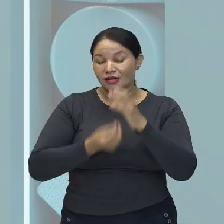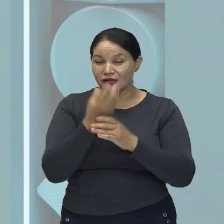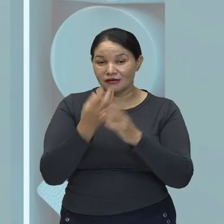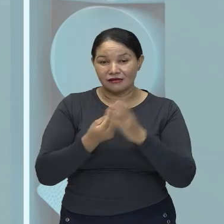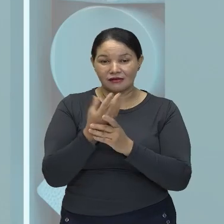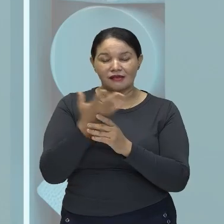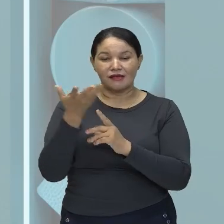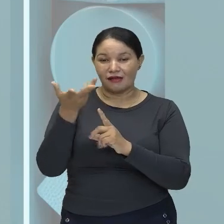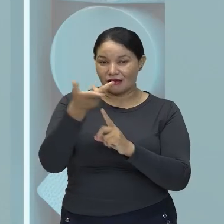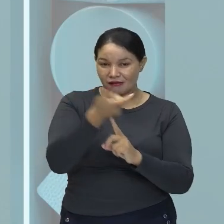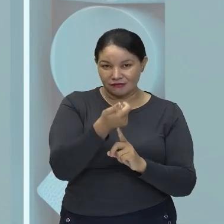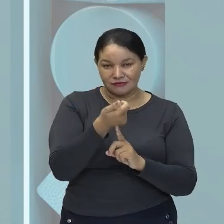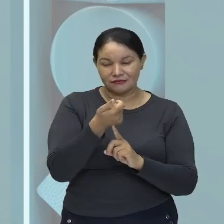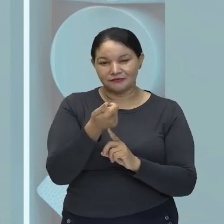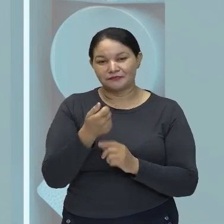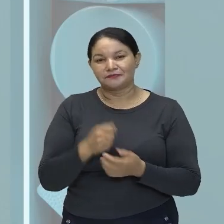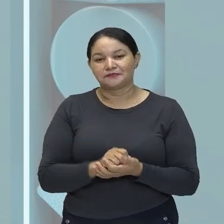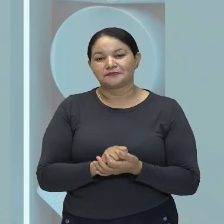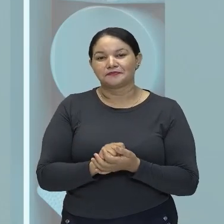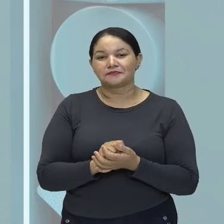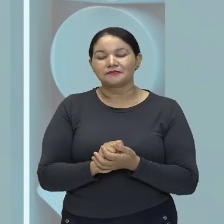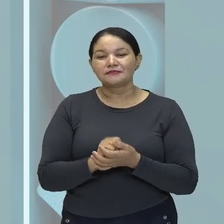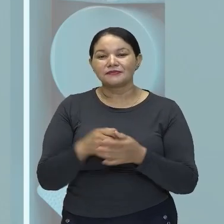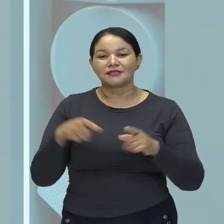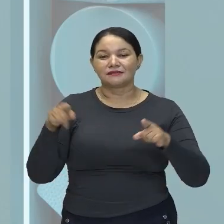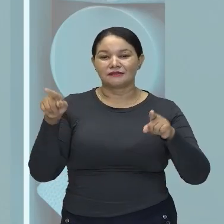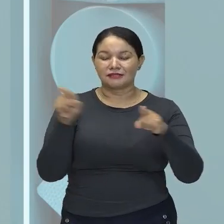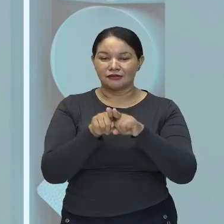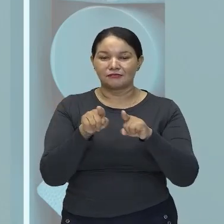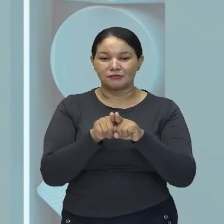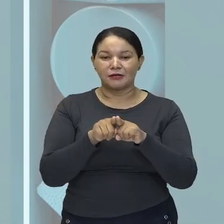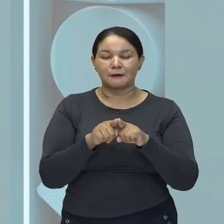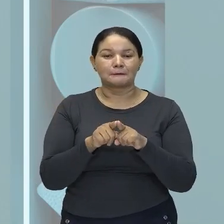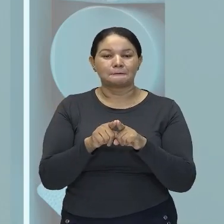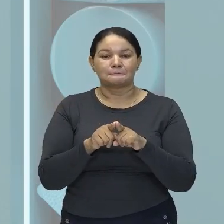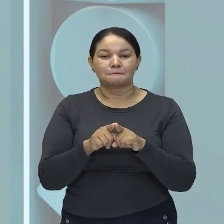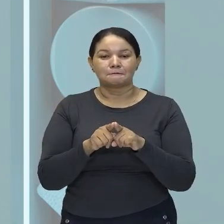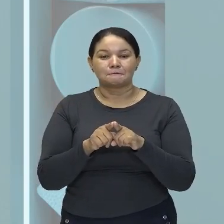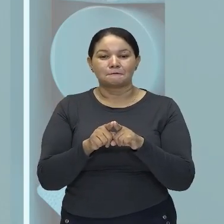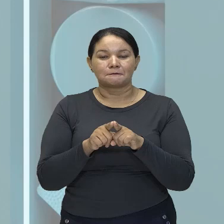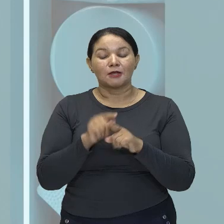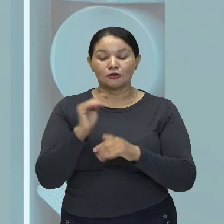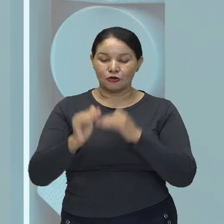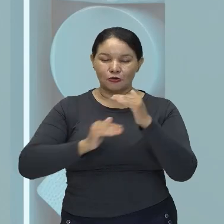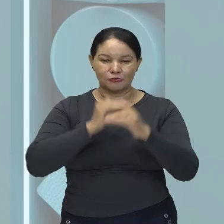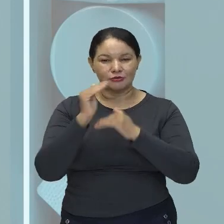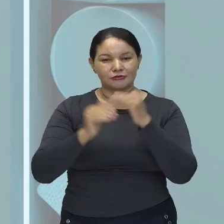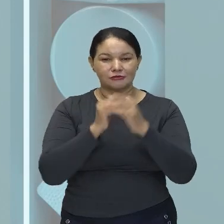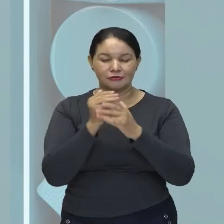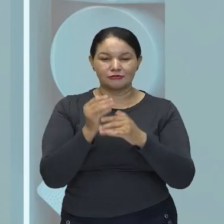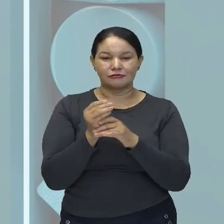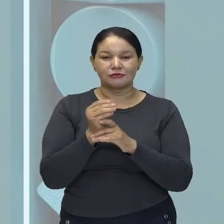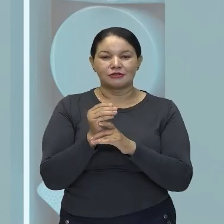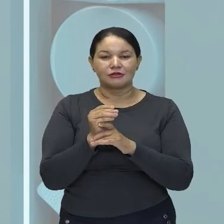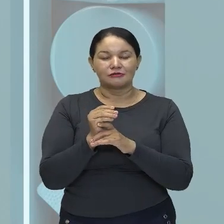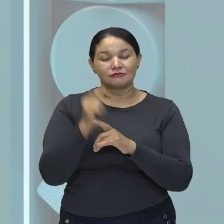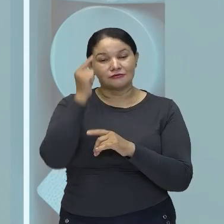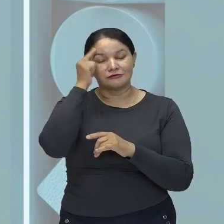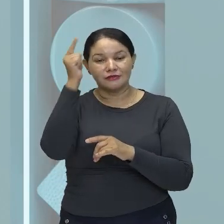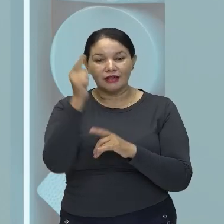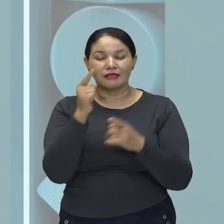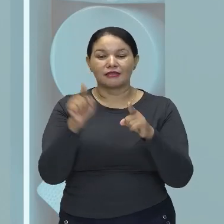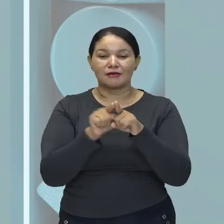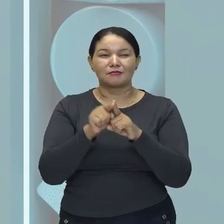objeto, a sua obra, ok? Percebo que para o dadaísmo esse processo de inspiração, de planejamento, de pensar o